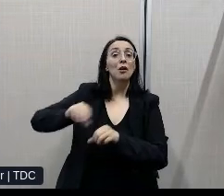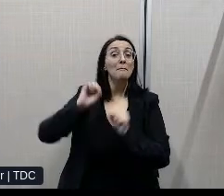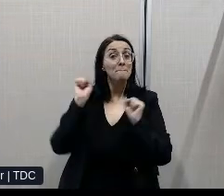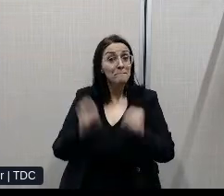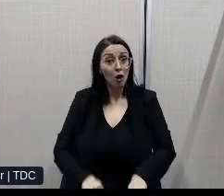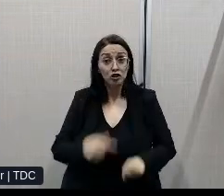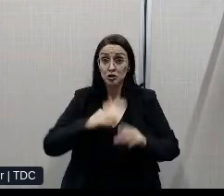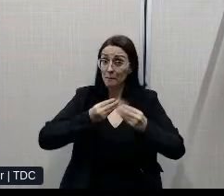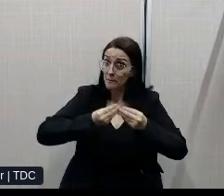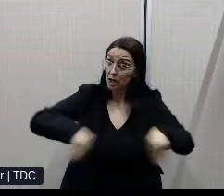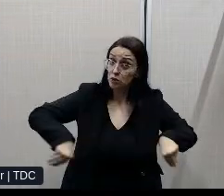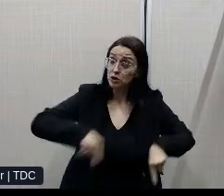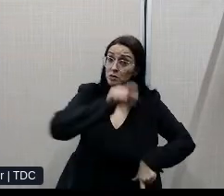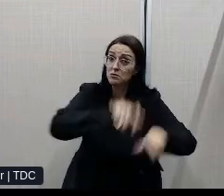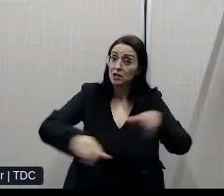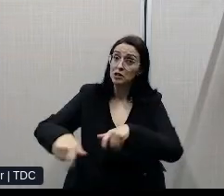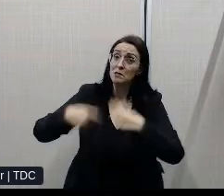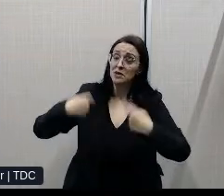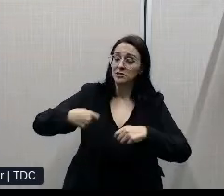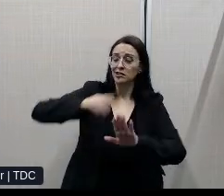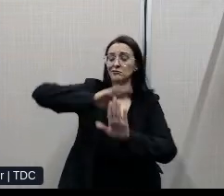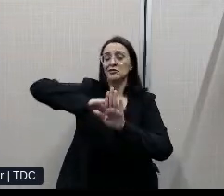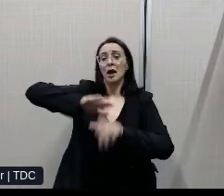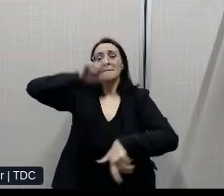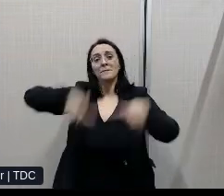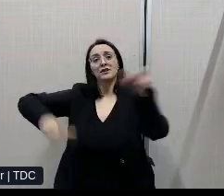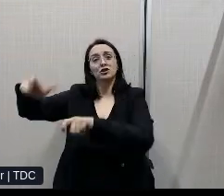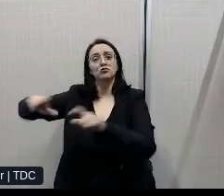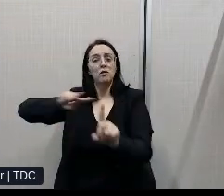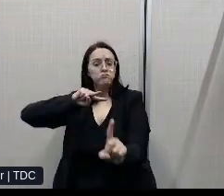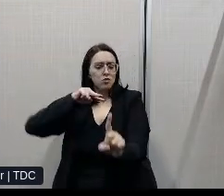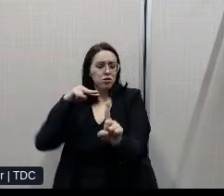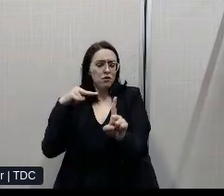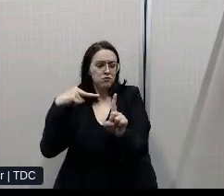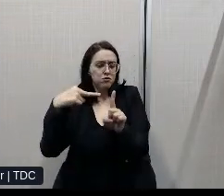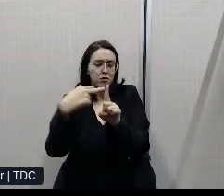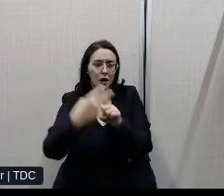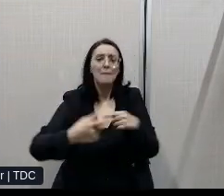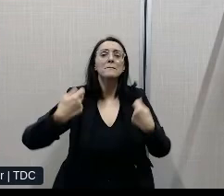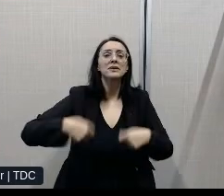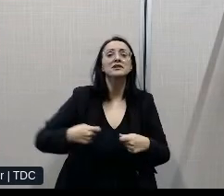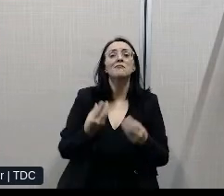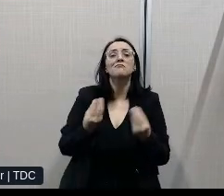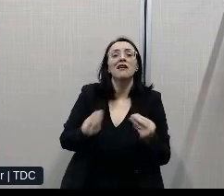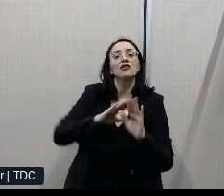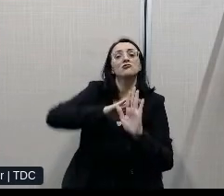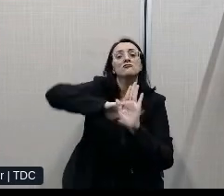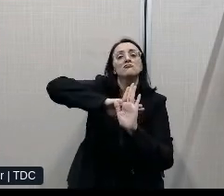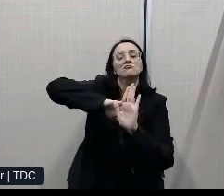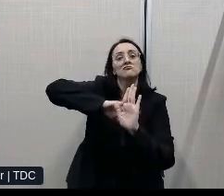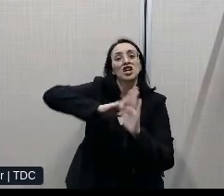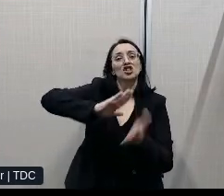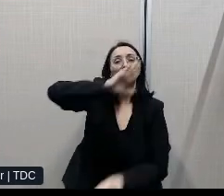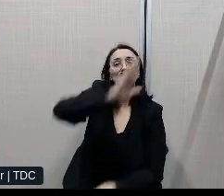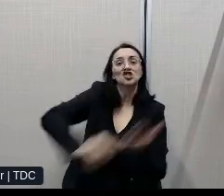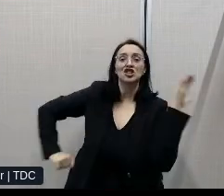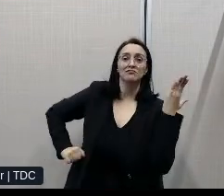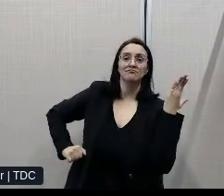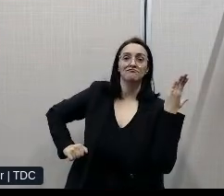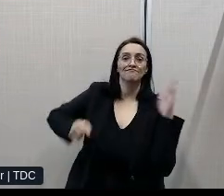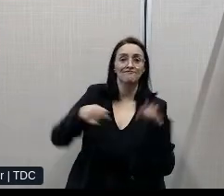com isso. Então, a gente precisa ter pessoas que tenham vários pontos de vista diferentes para que os viés sejam impressos de uma